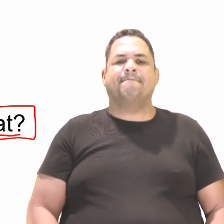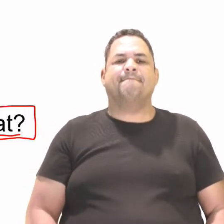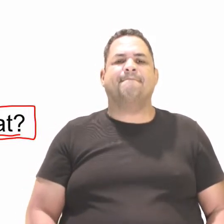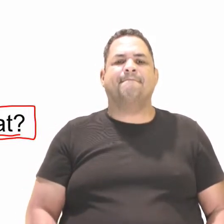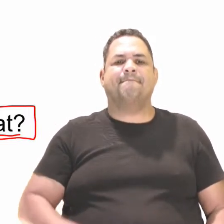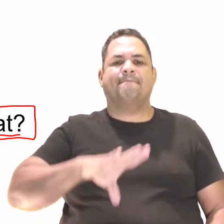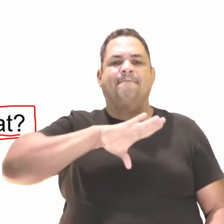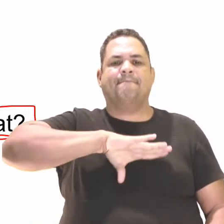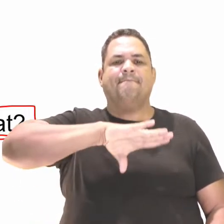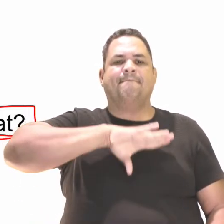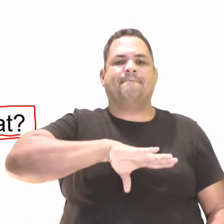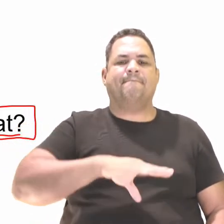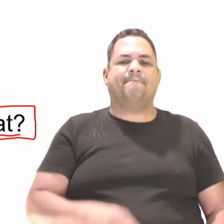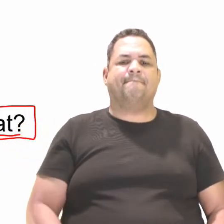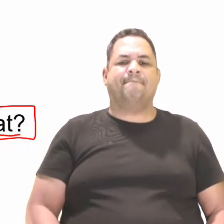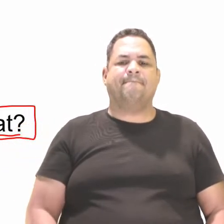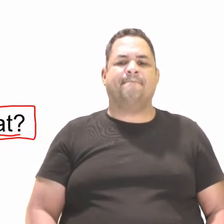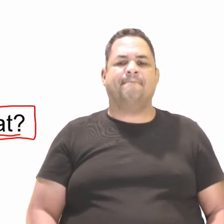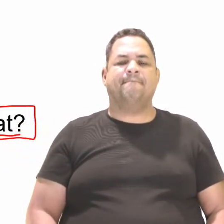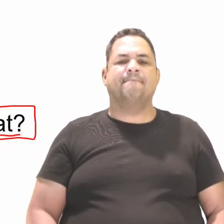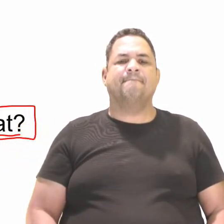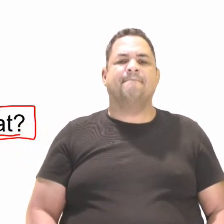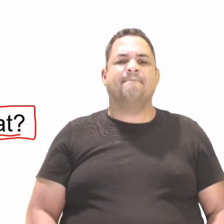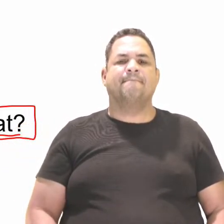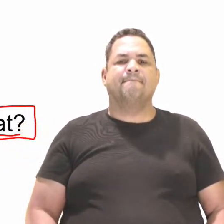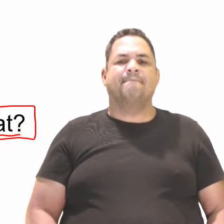em português. É como